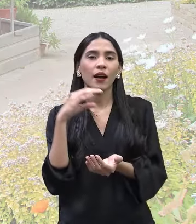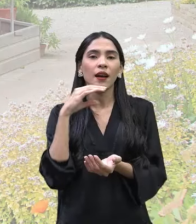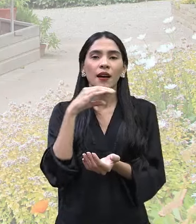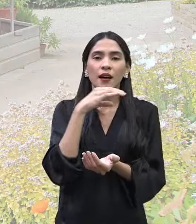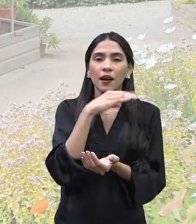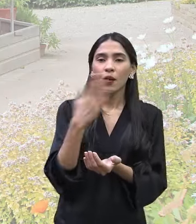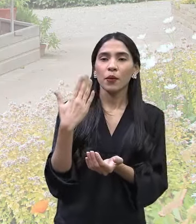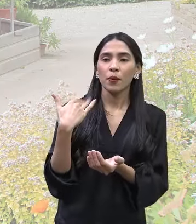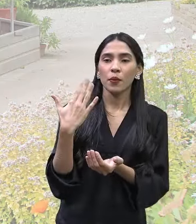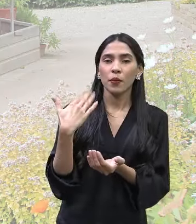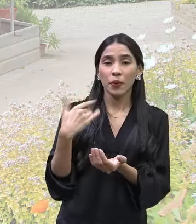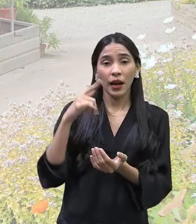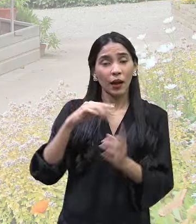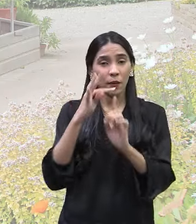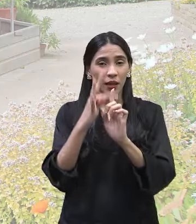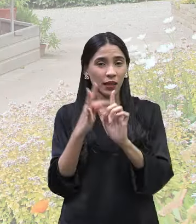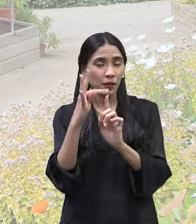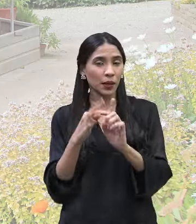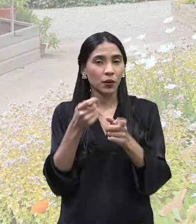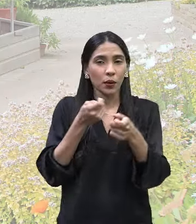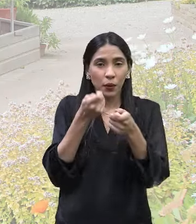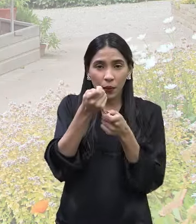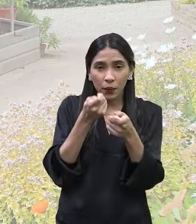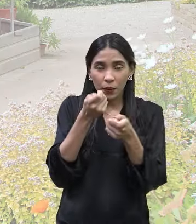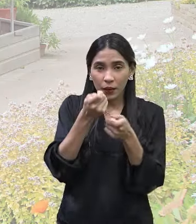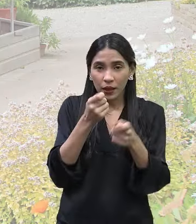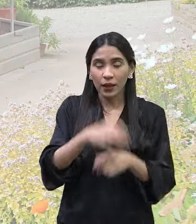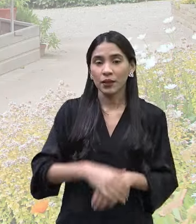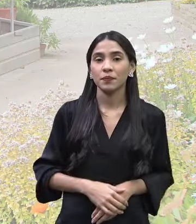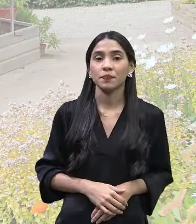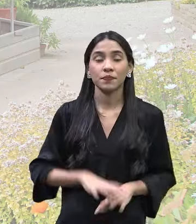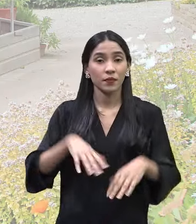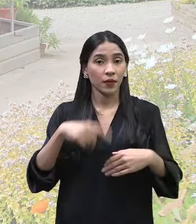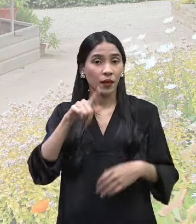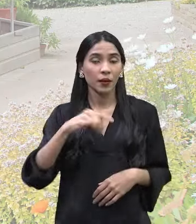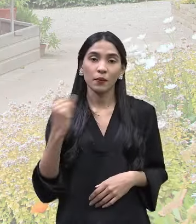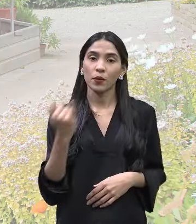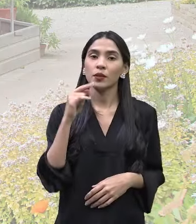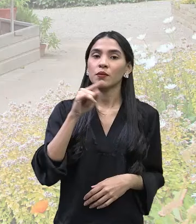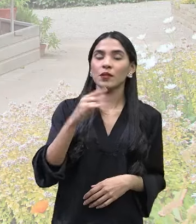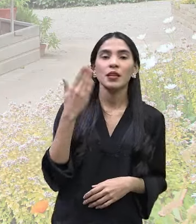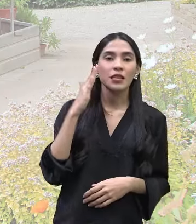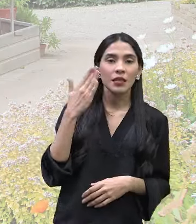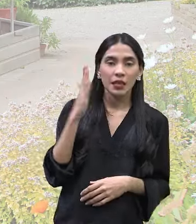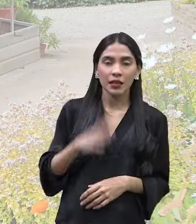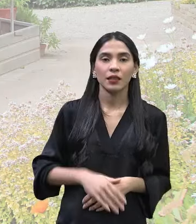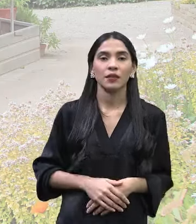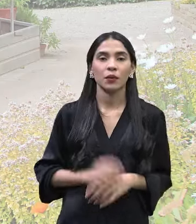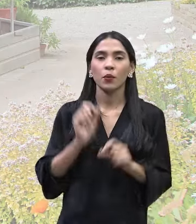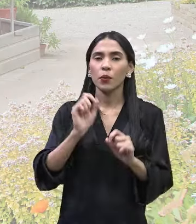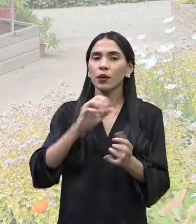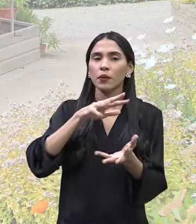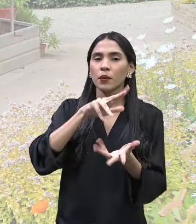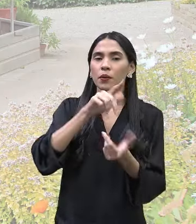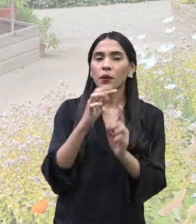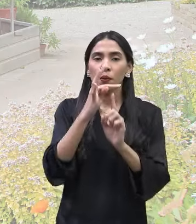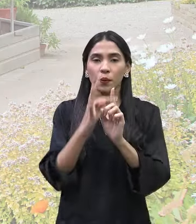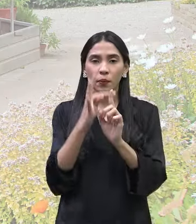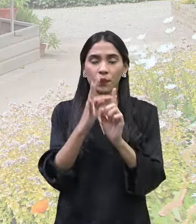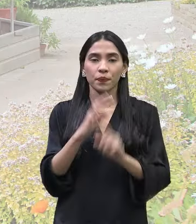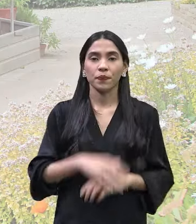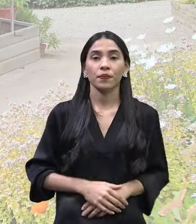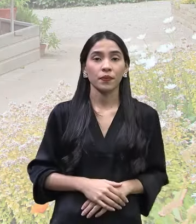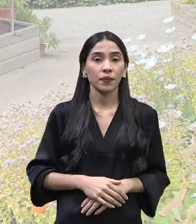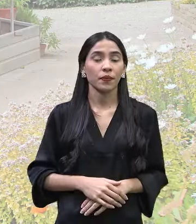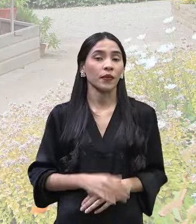uma temperatura que é controlada, tá? Então é importante você entender o que é esse efeito estufa.